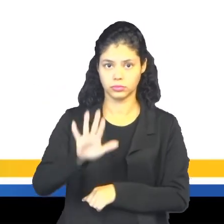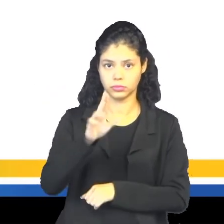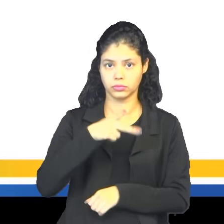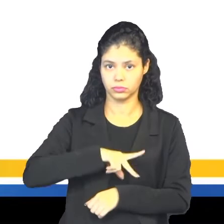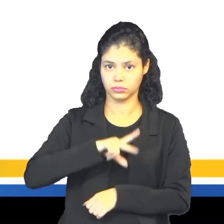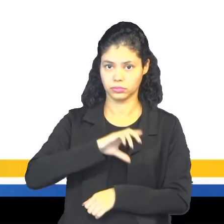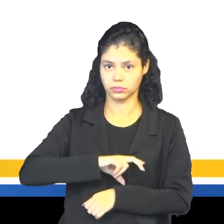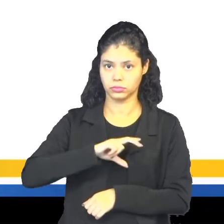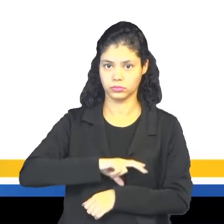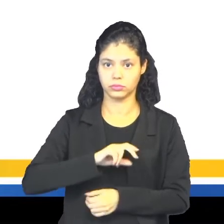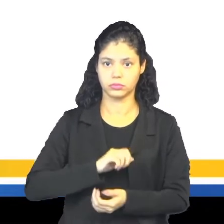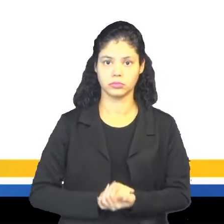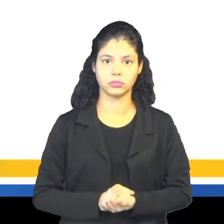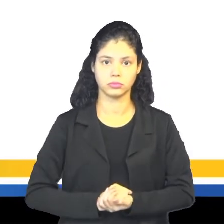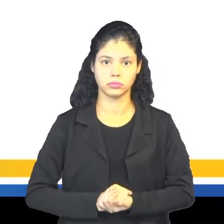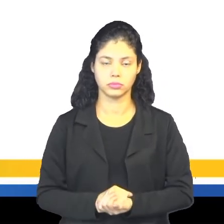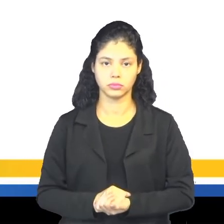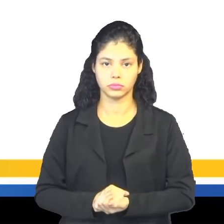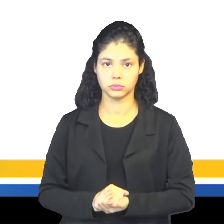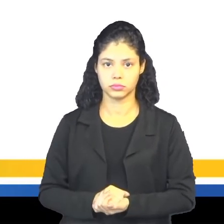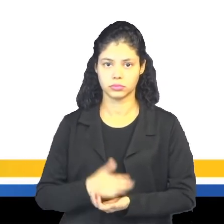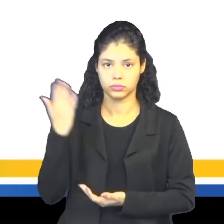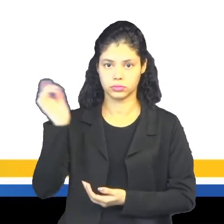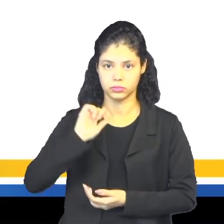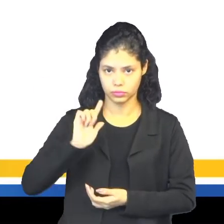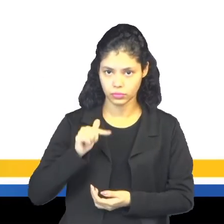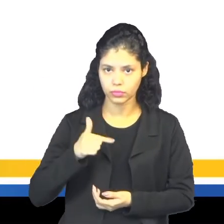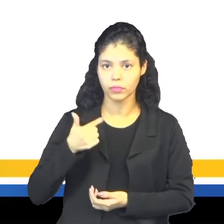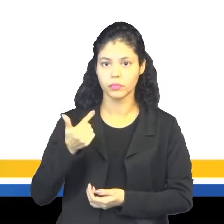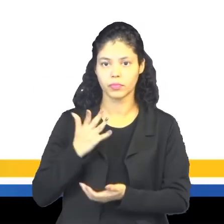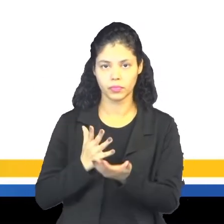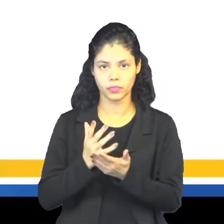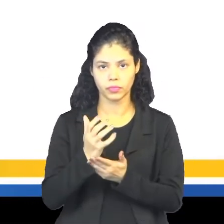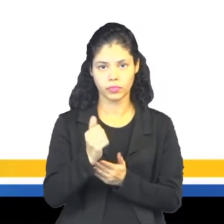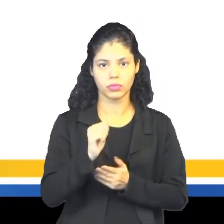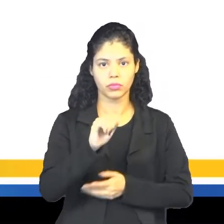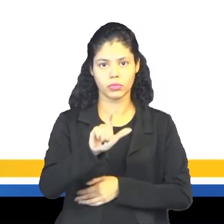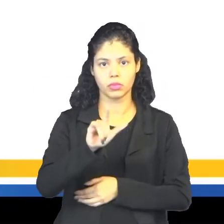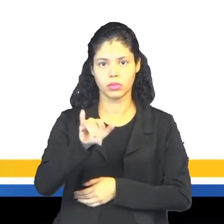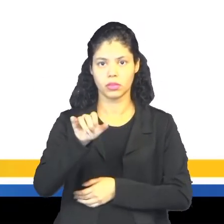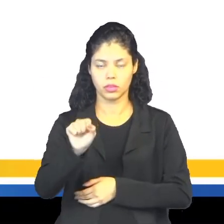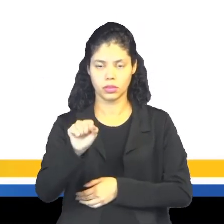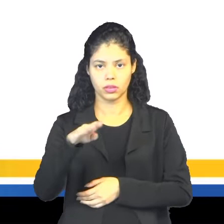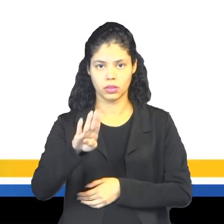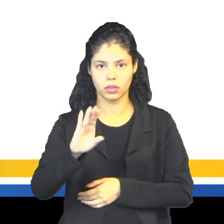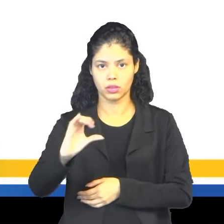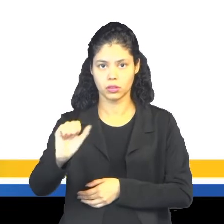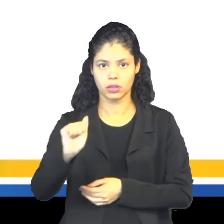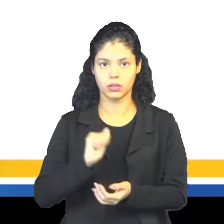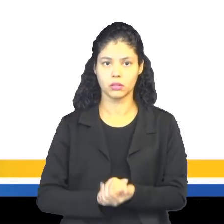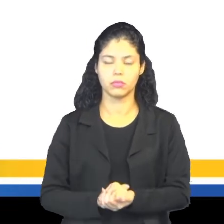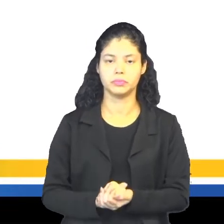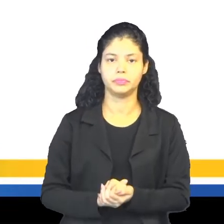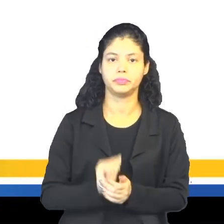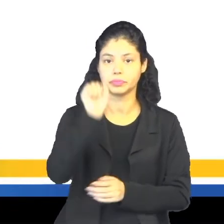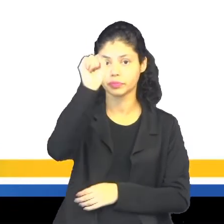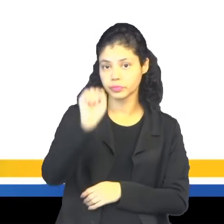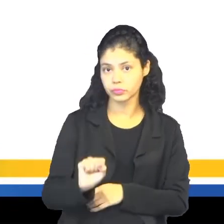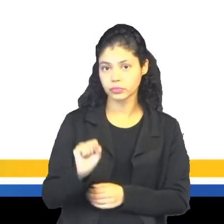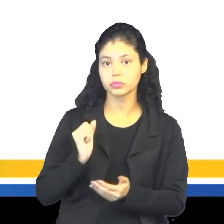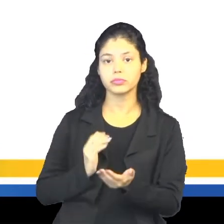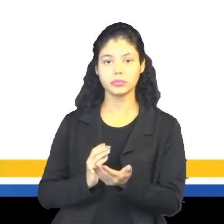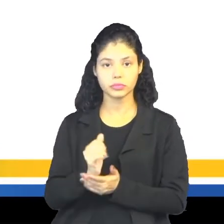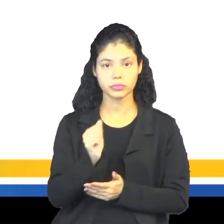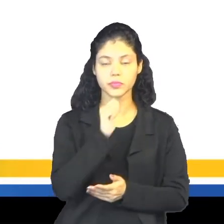Português. Após aí a conquista de Lisboa, né, o Afonso Henrique, né, o Henrique, né, se dirige ao sul, né,